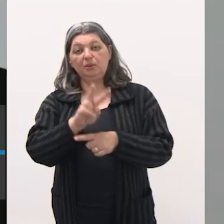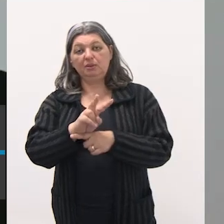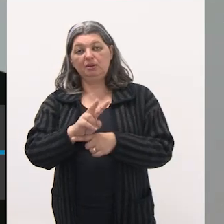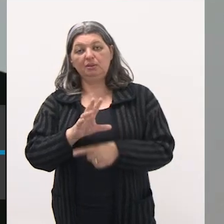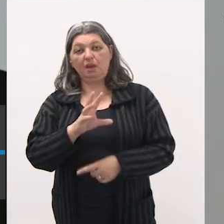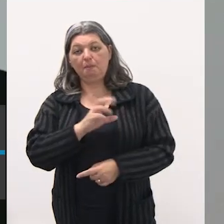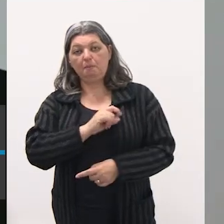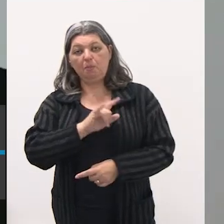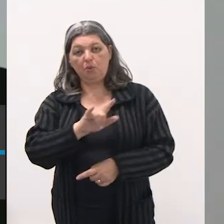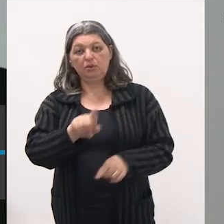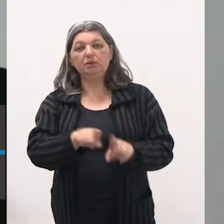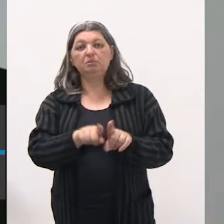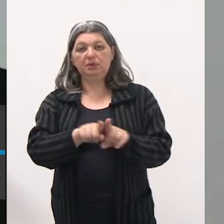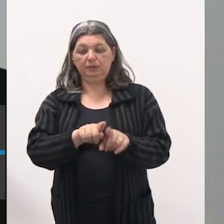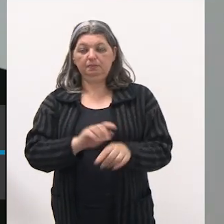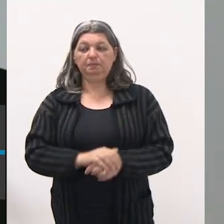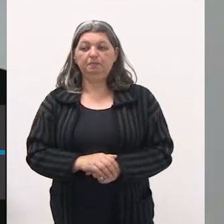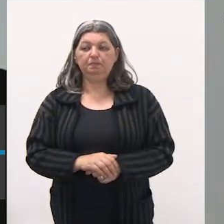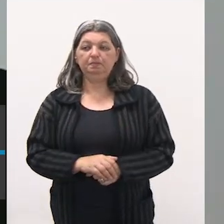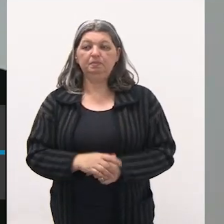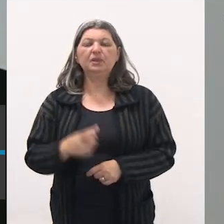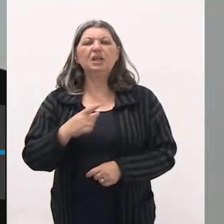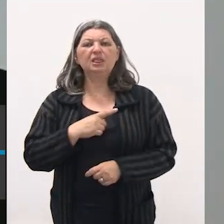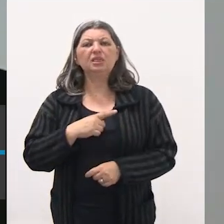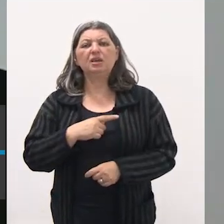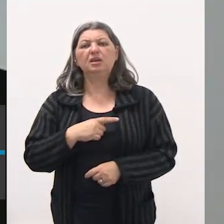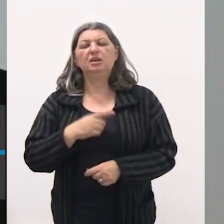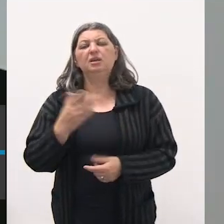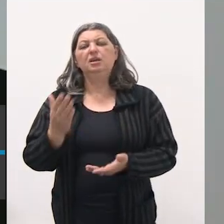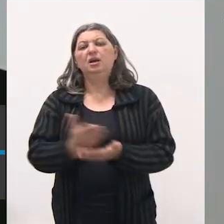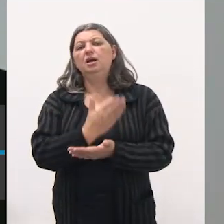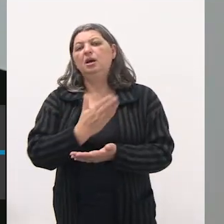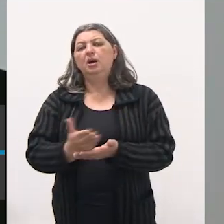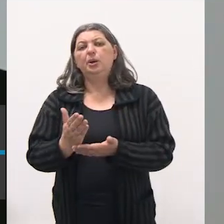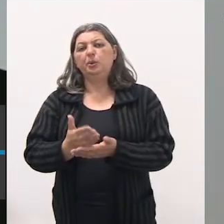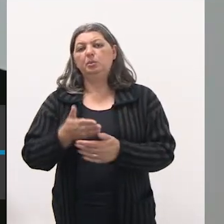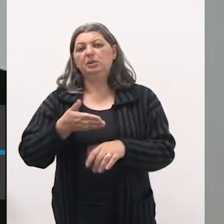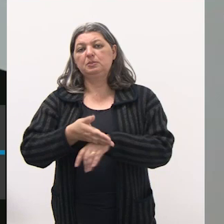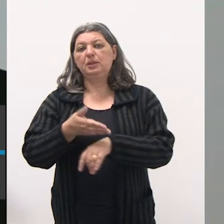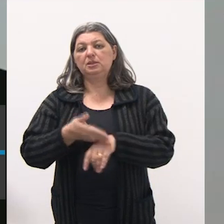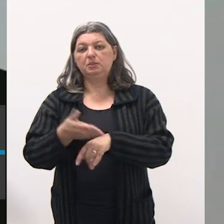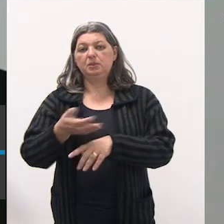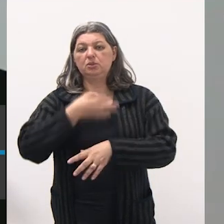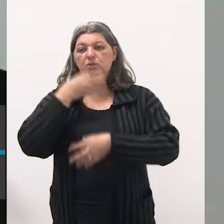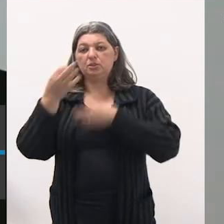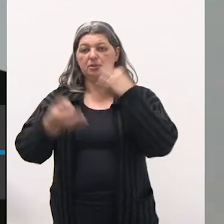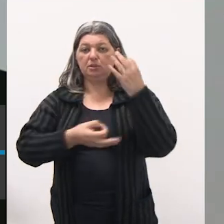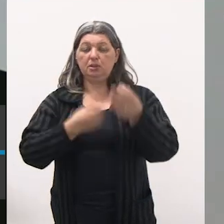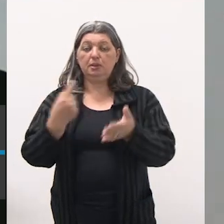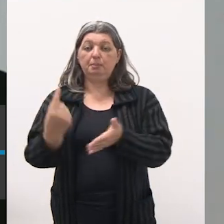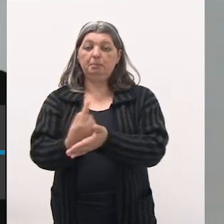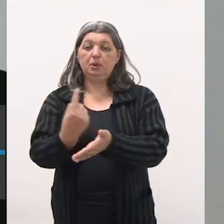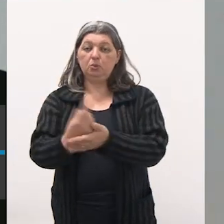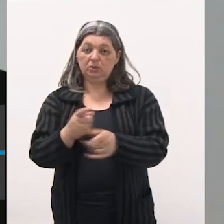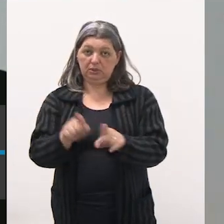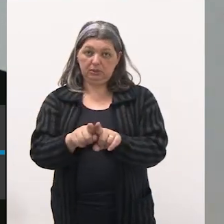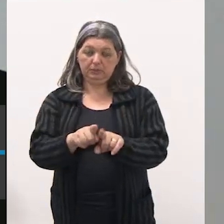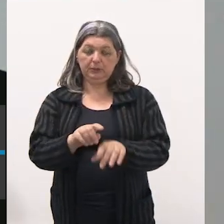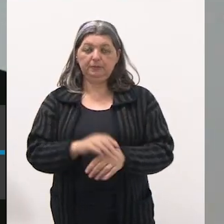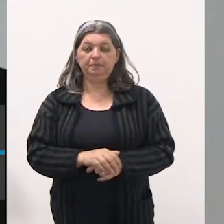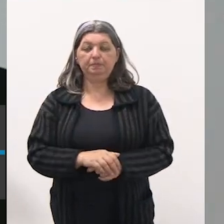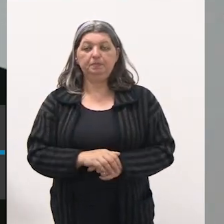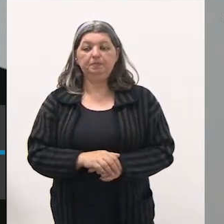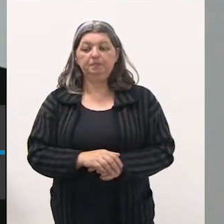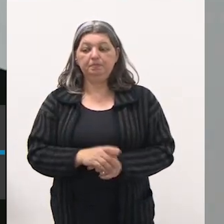Amoroso também. Nós temos alguns comentários aqui e algumas perguntas. Eu